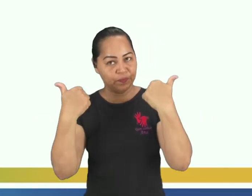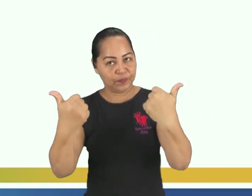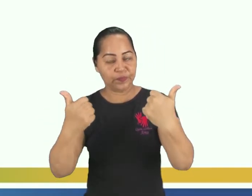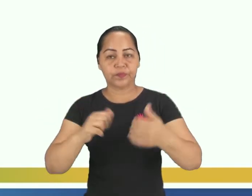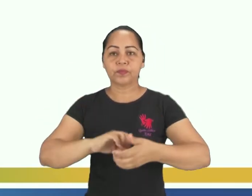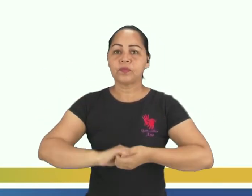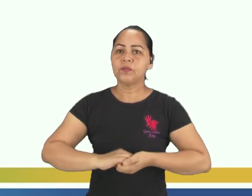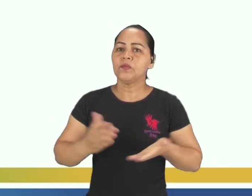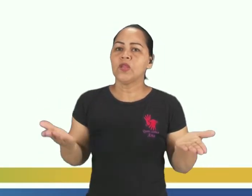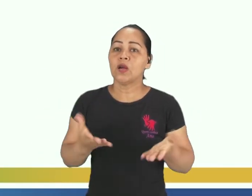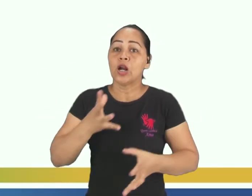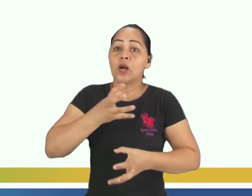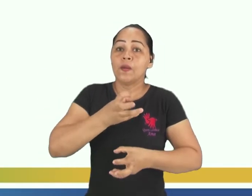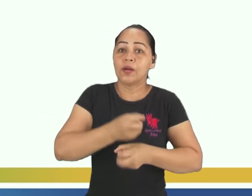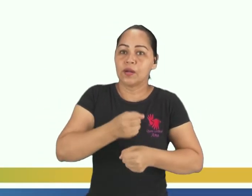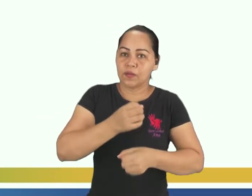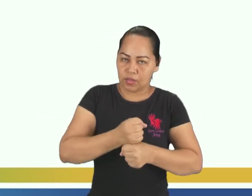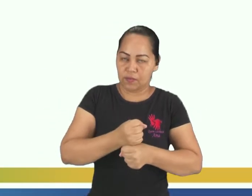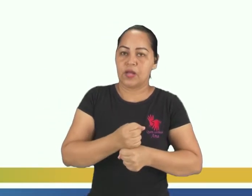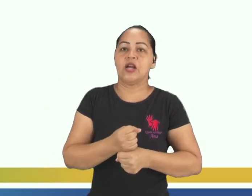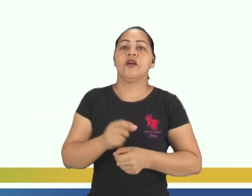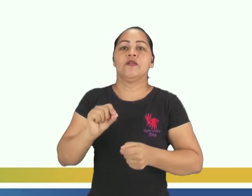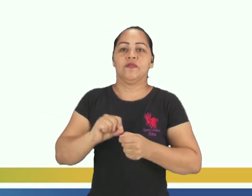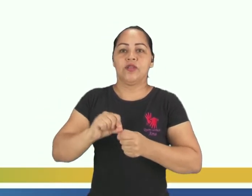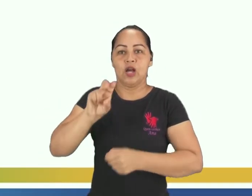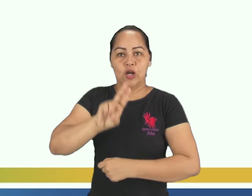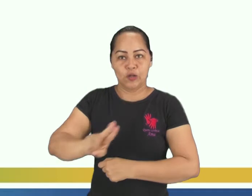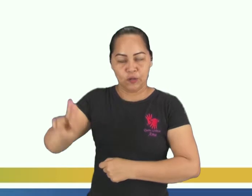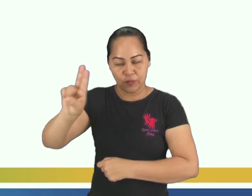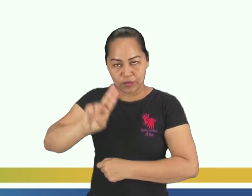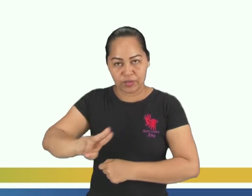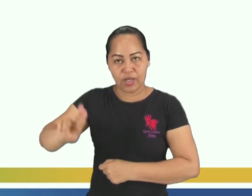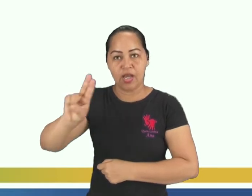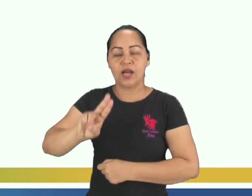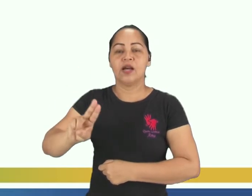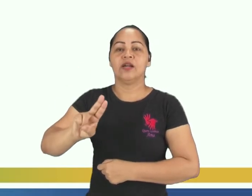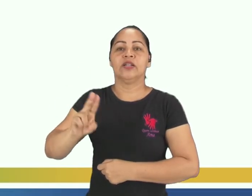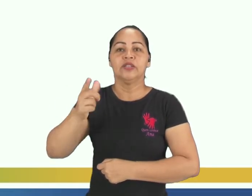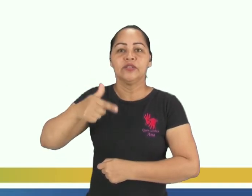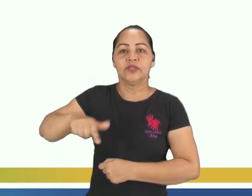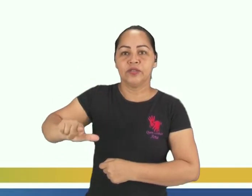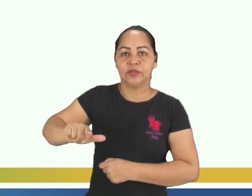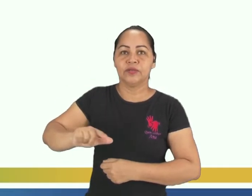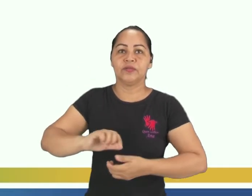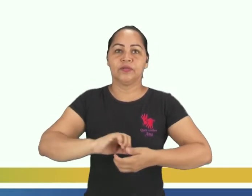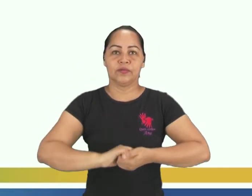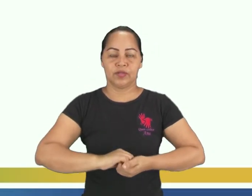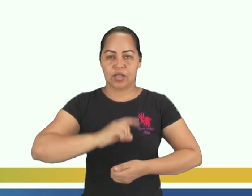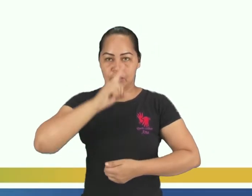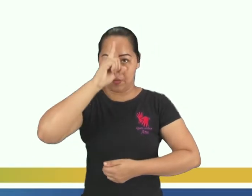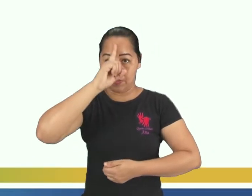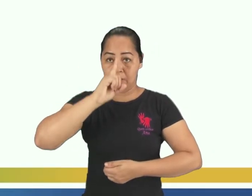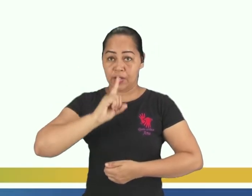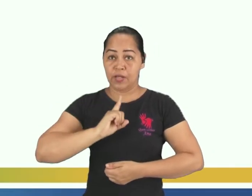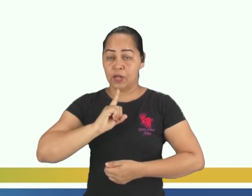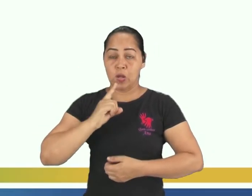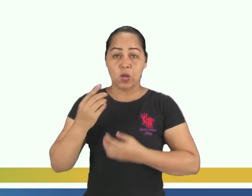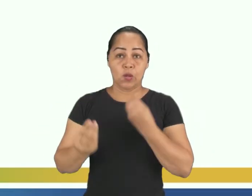Então, para calcularmos a área dessa figura aí que aparece grifadinha de amarelo, rachurada em